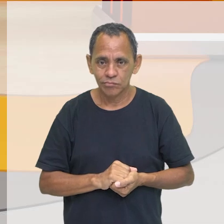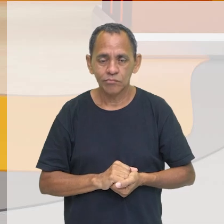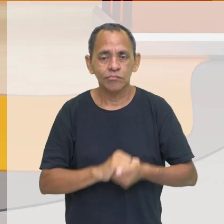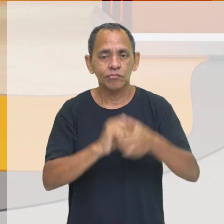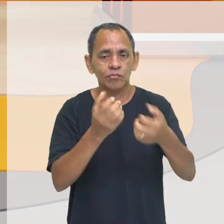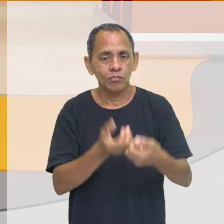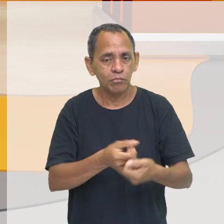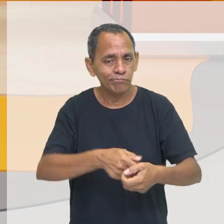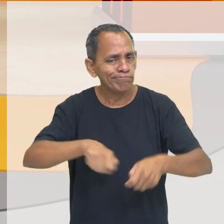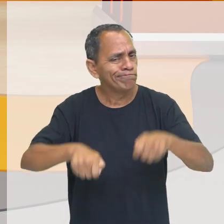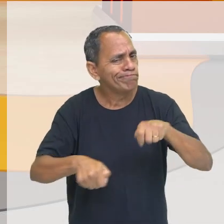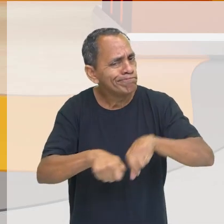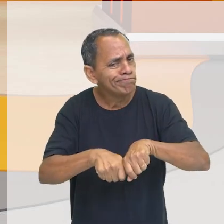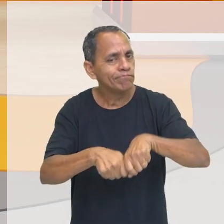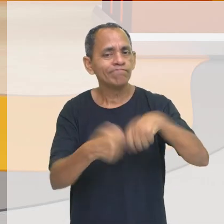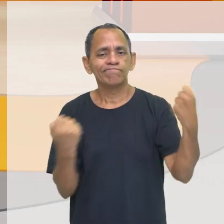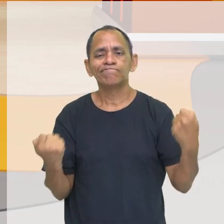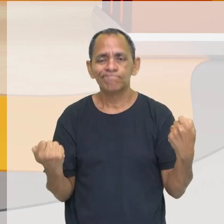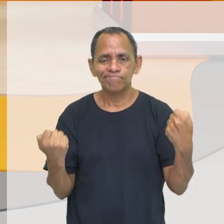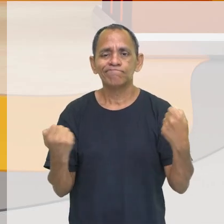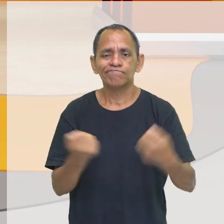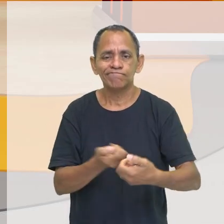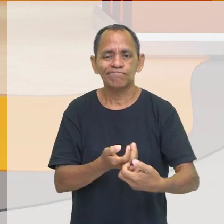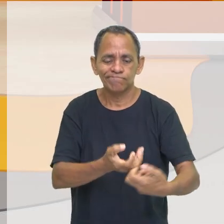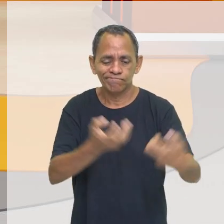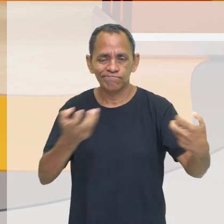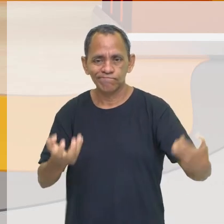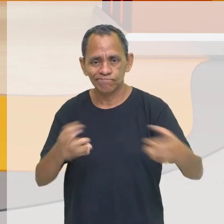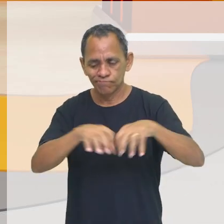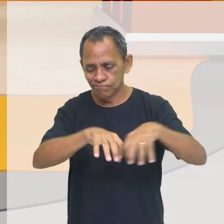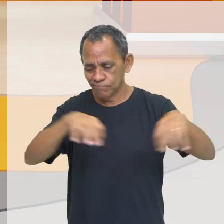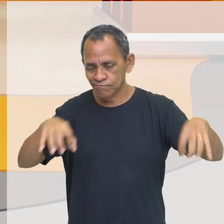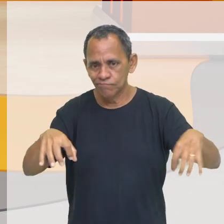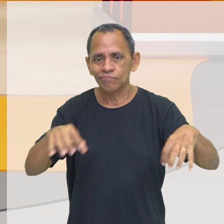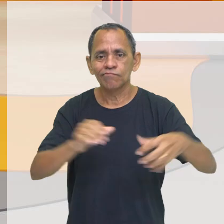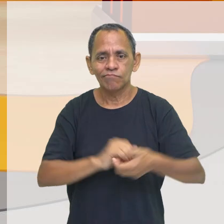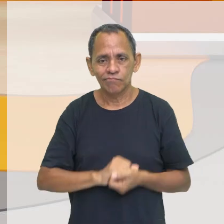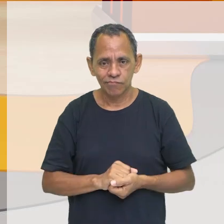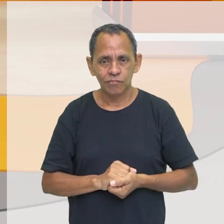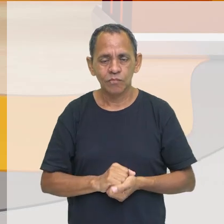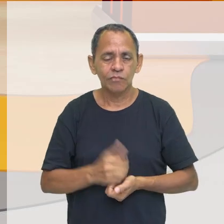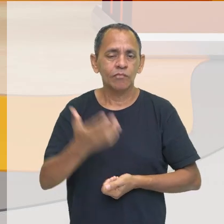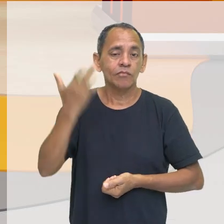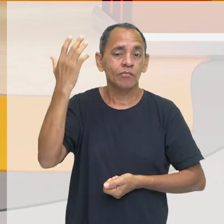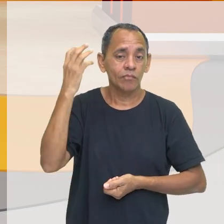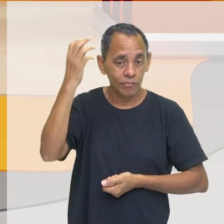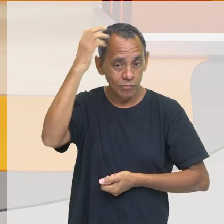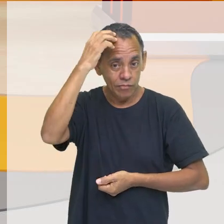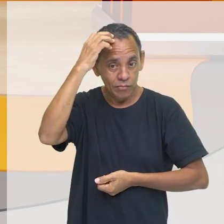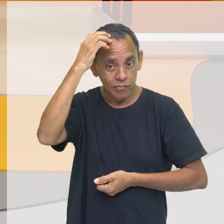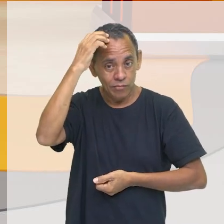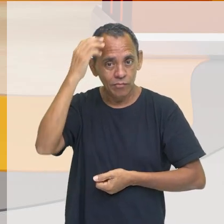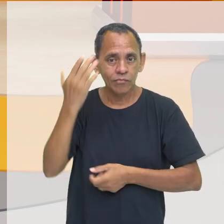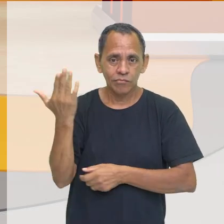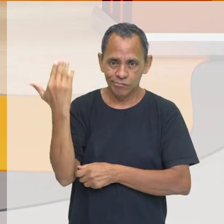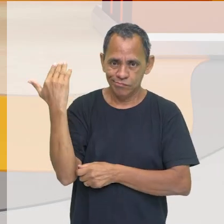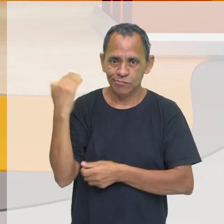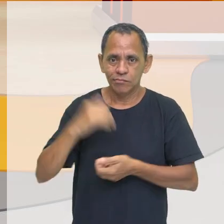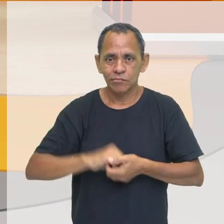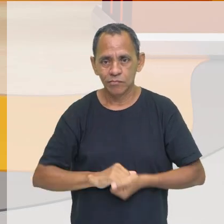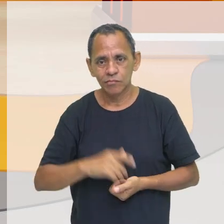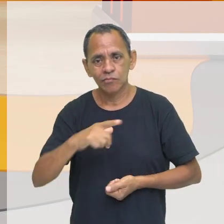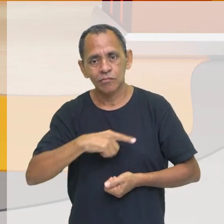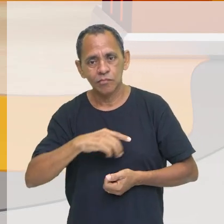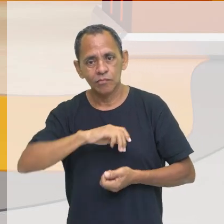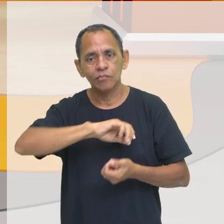representar uma ruptura, ou seja, uma separação significativa com passado imperial. E vai